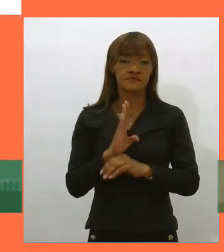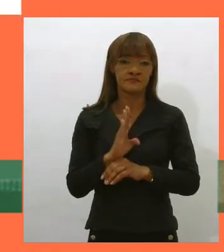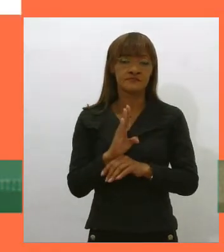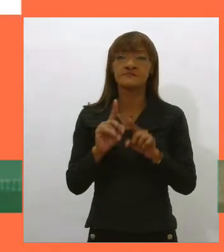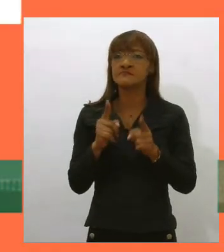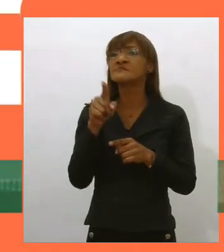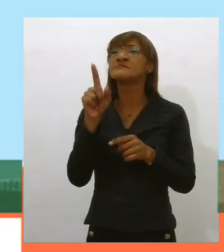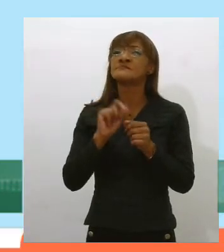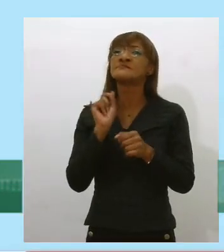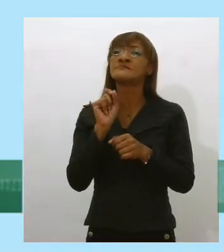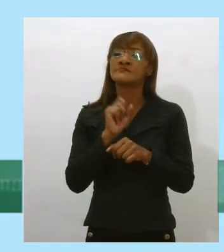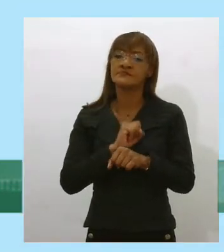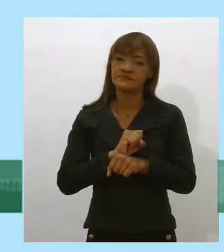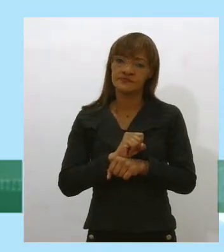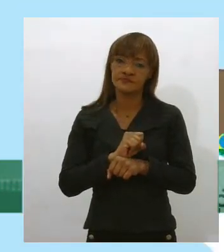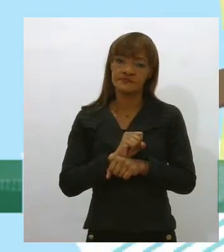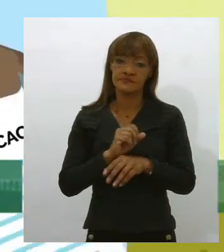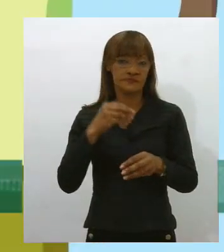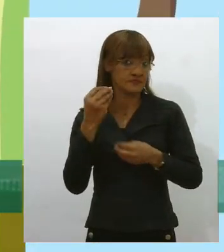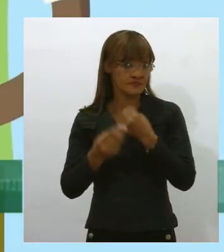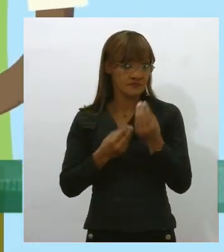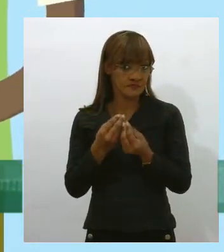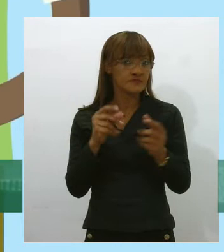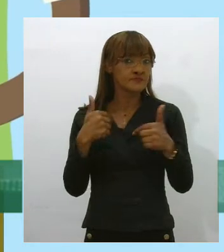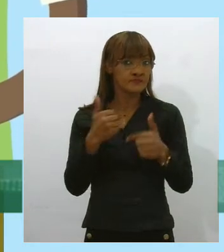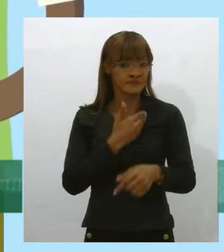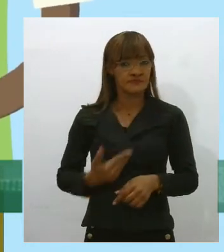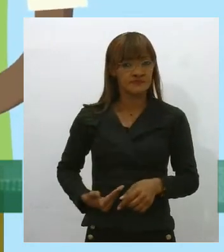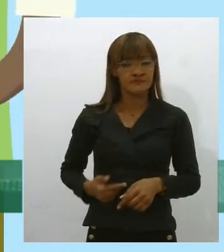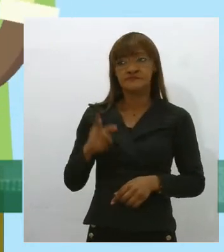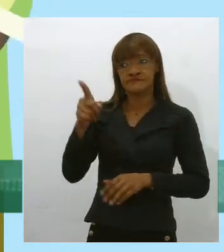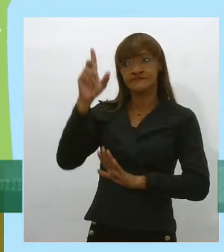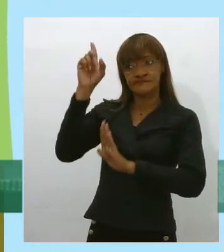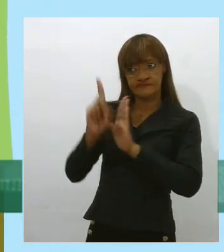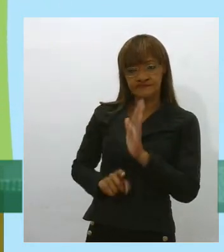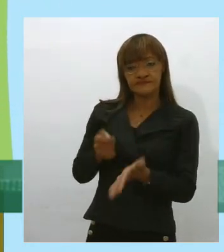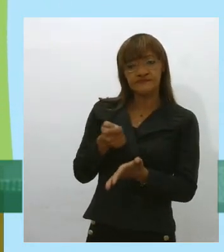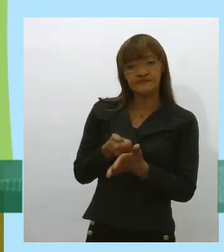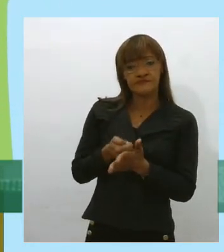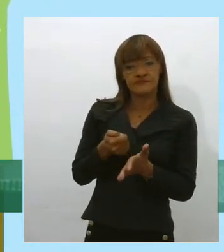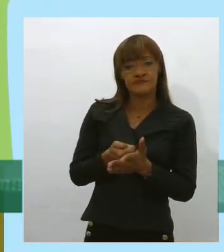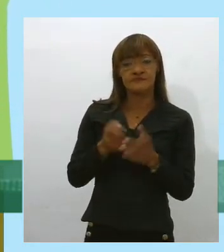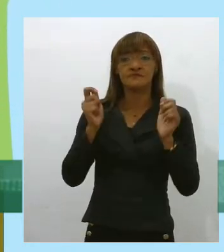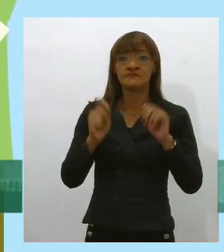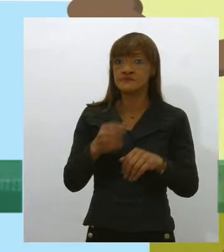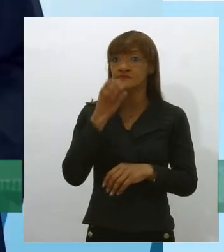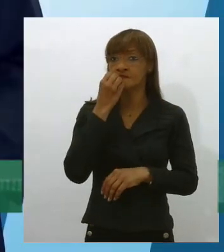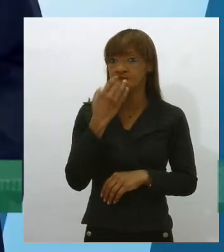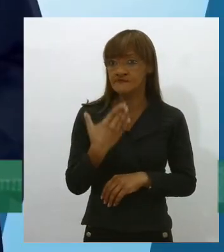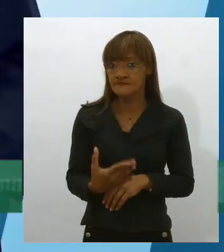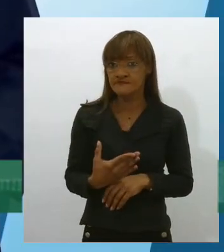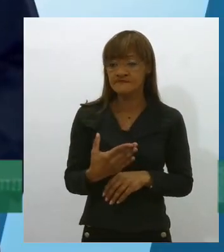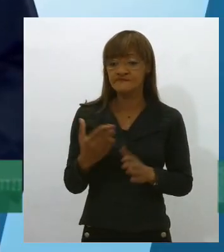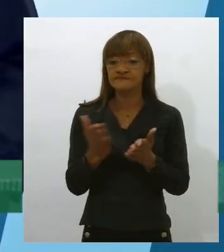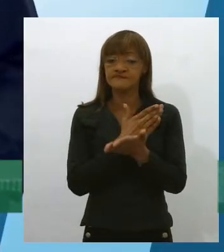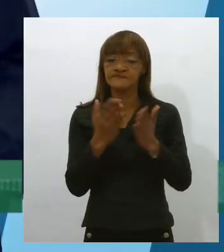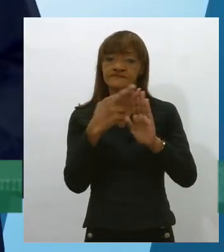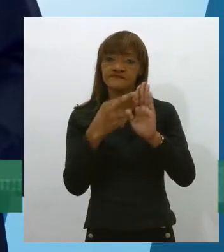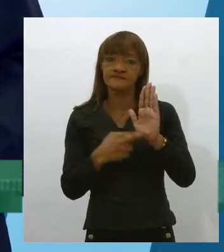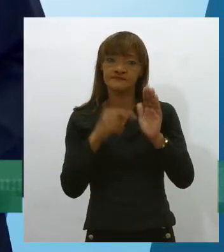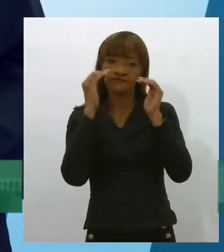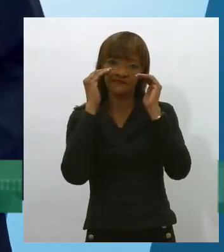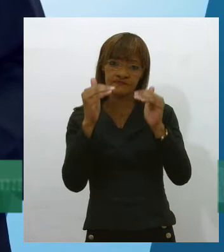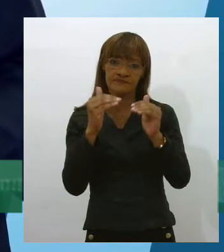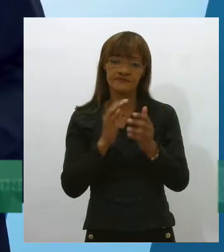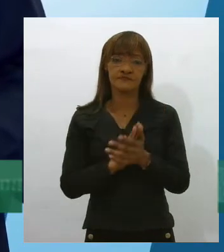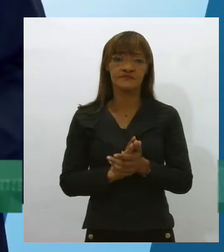tem a ver com isso como um serviço público que você tem o direito de cobrar que ele seja bem emprestado e que atenda algumas regras são os pontos em debates